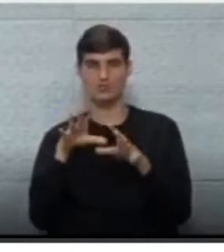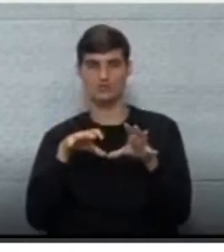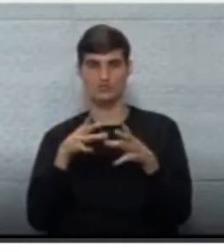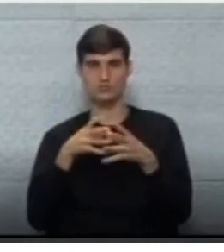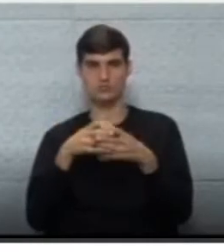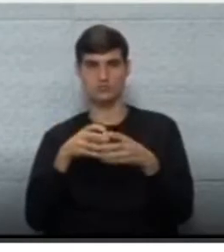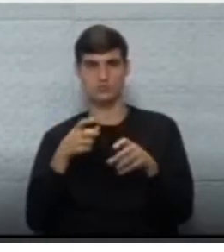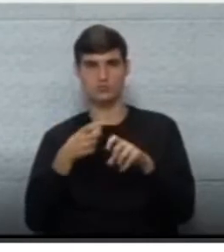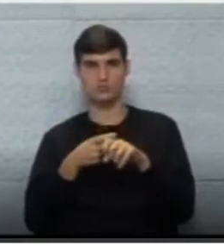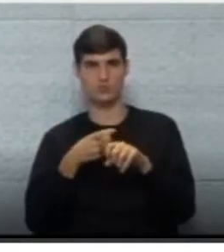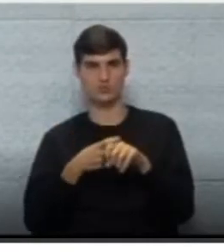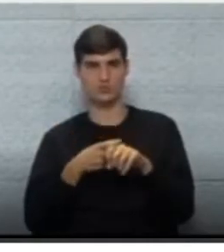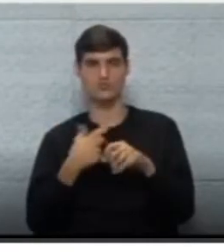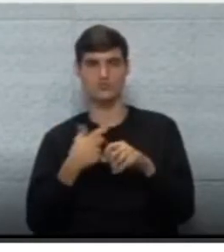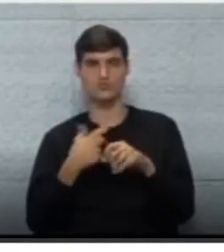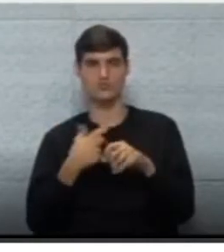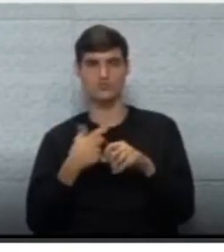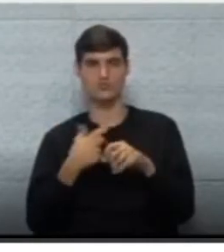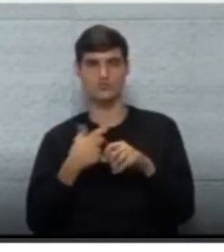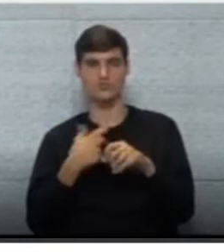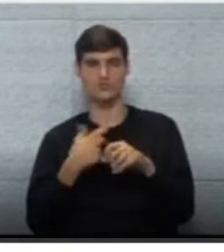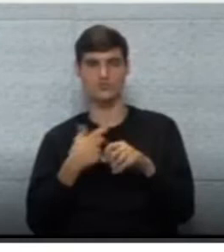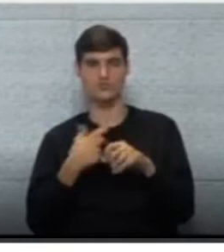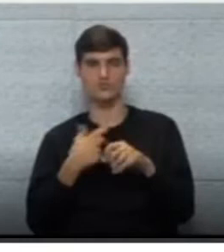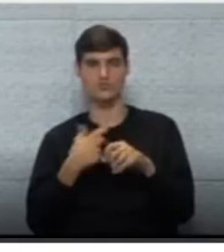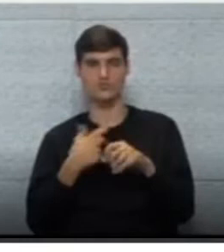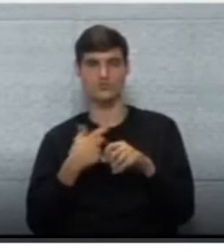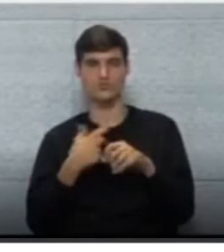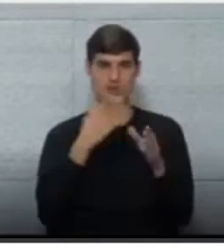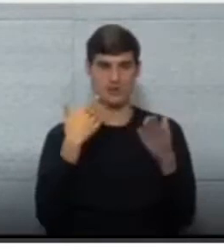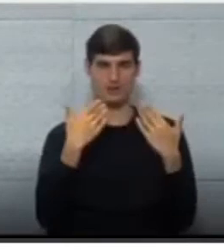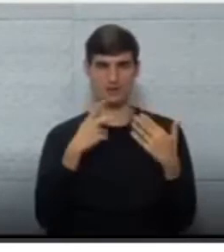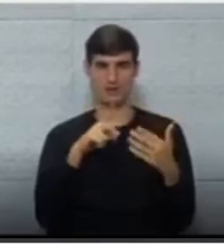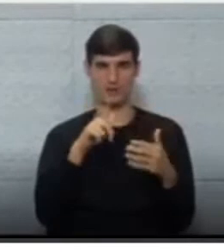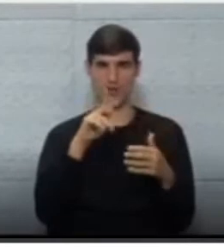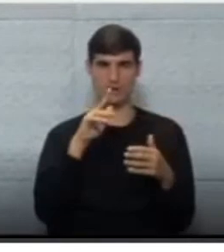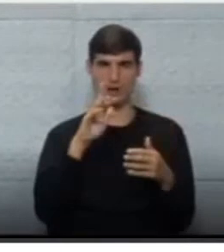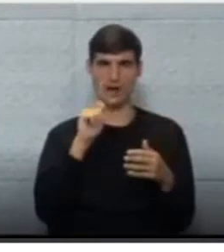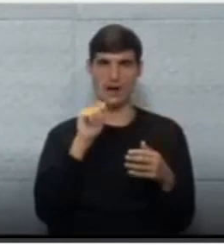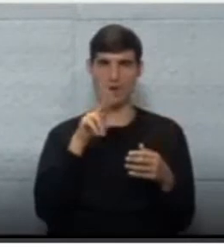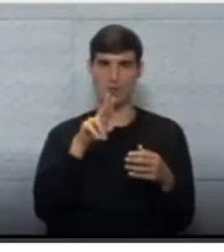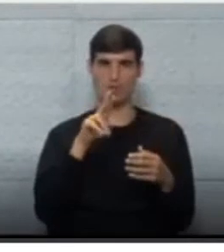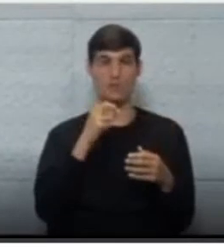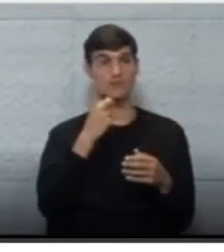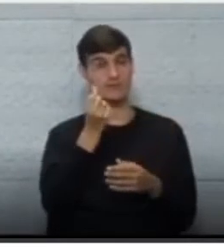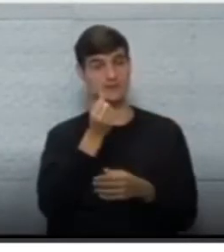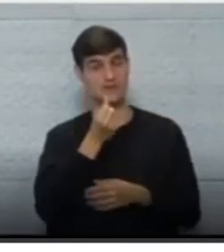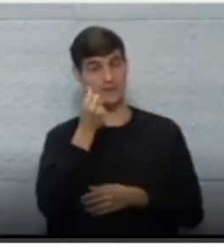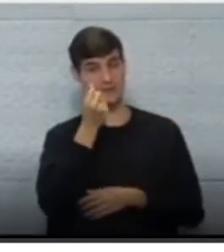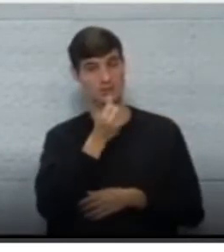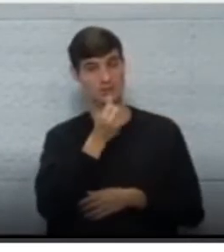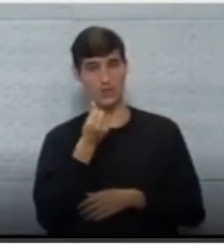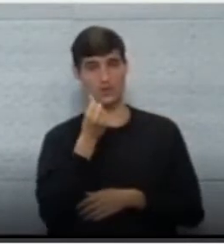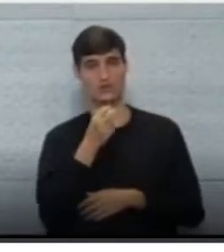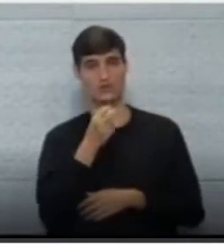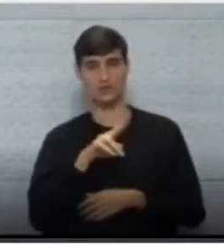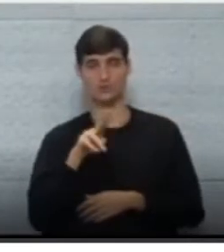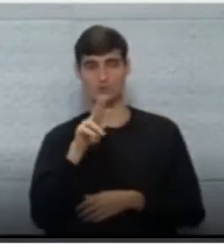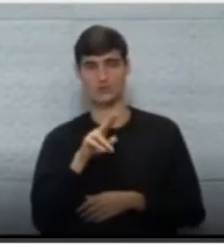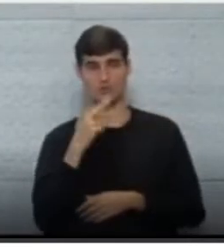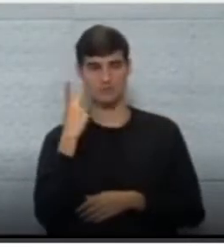vamos incubar a 35 graus Celsius por pelo menos 6 horas. Então, 6 horas